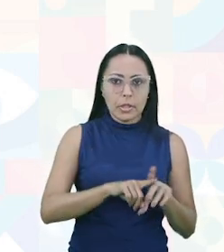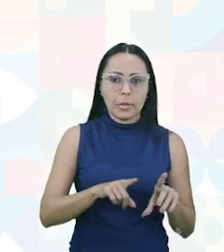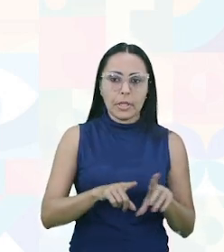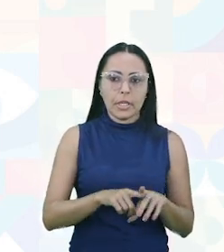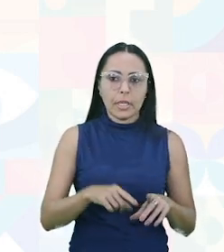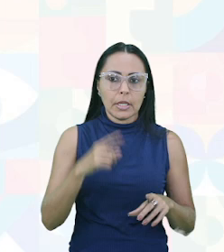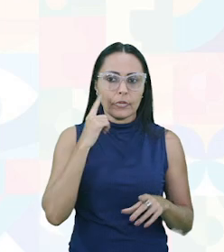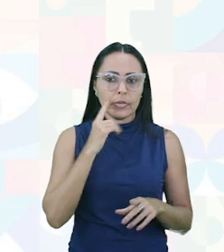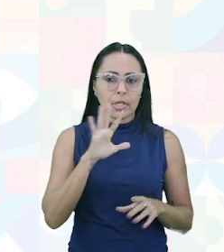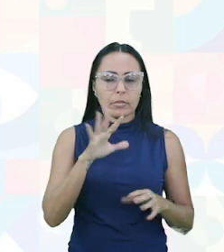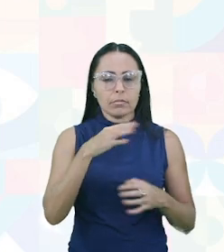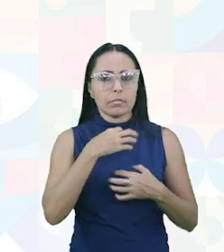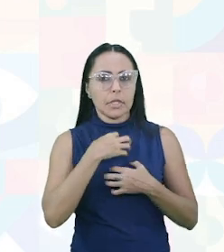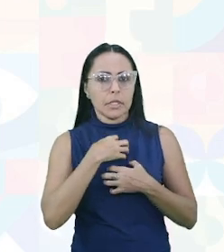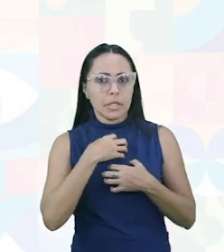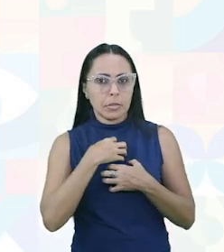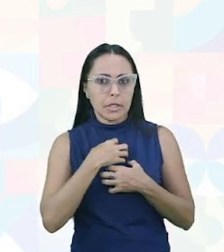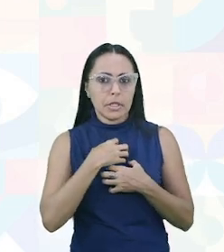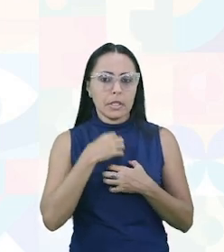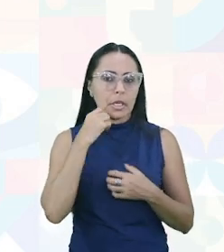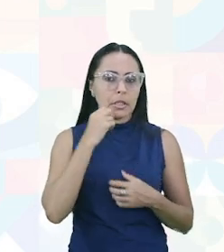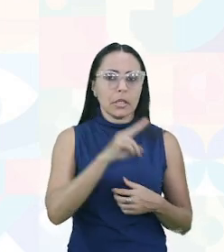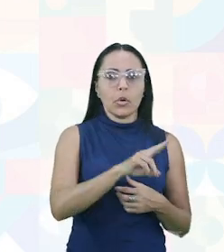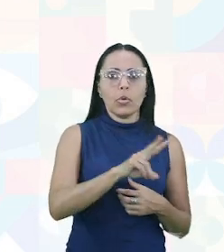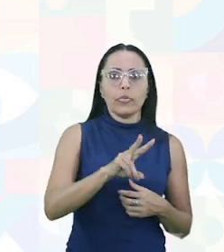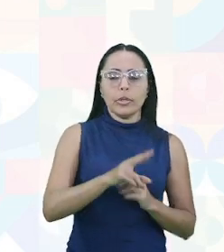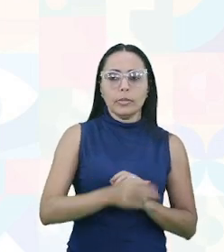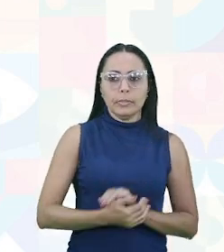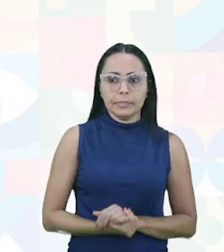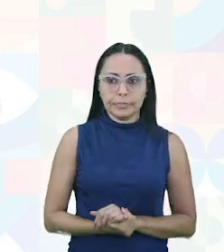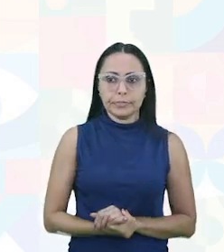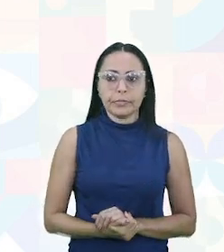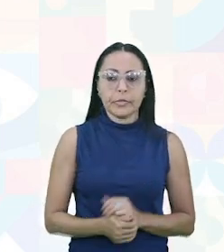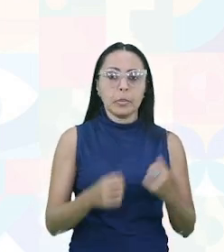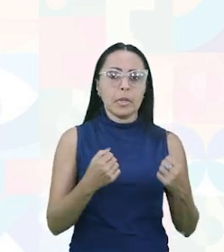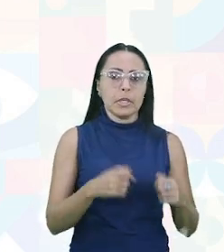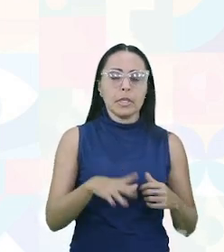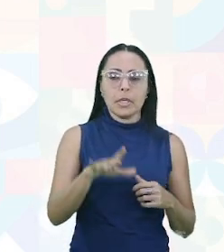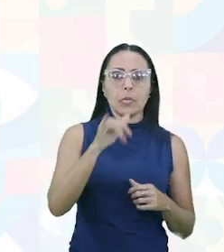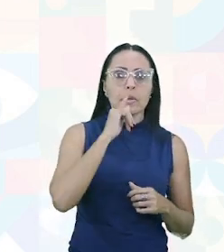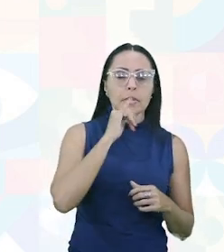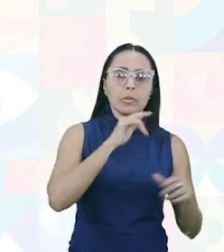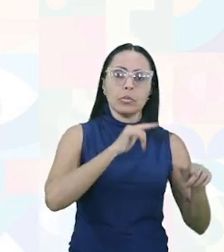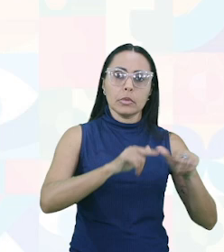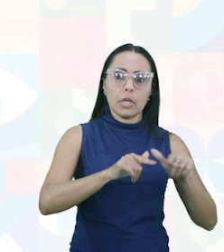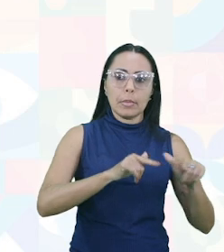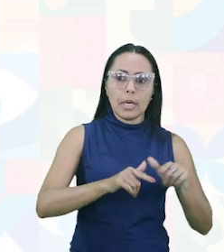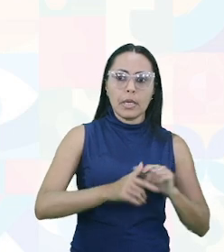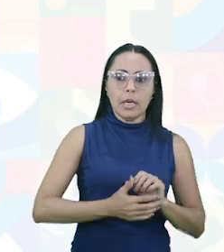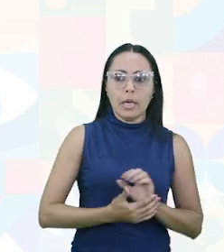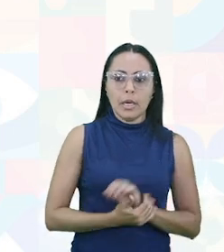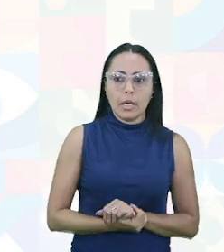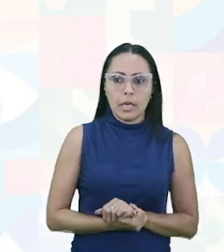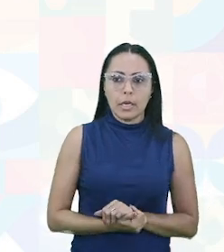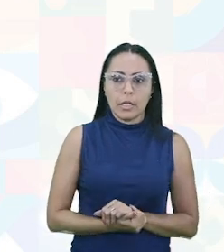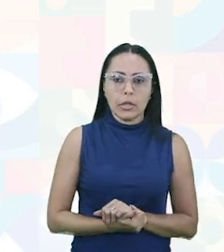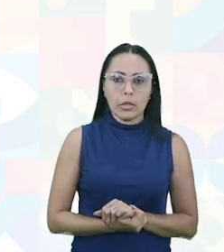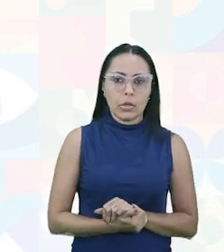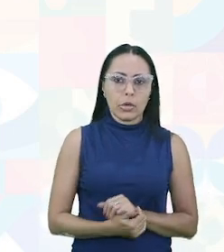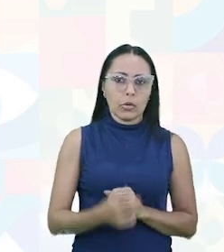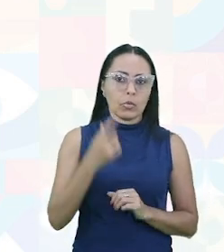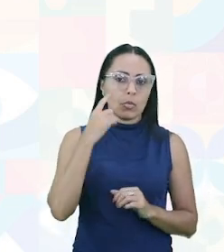fica sensibilizada à luz UV. Então, quando a gente precisa, por exemplo, trabalhar com a tela antes